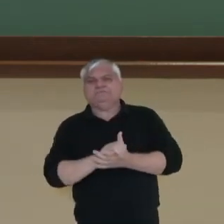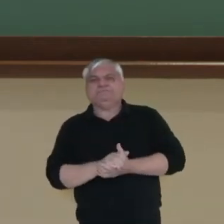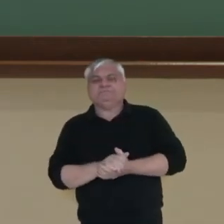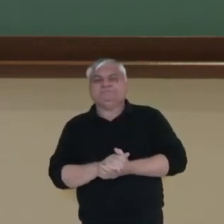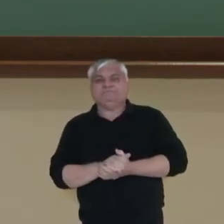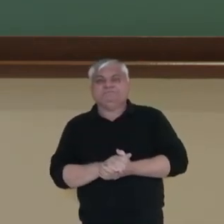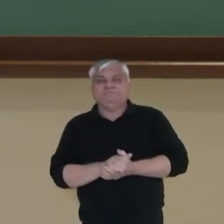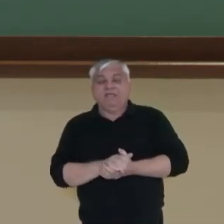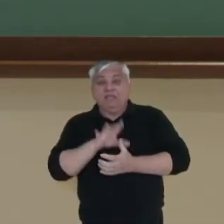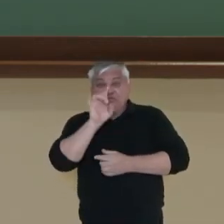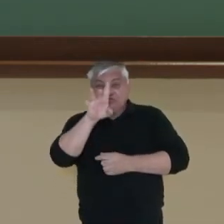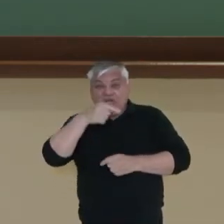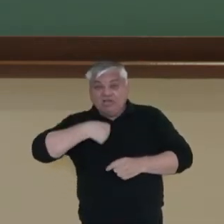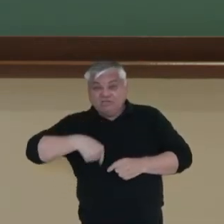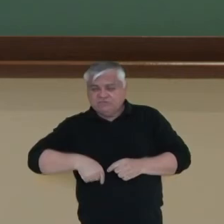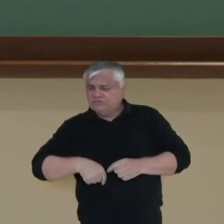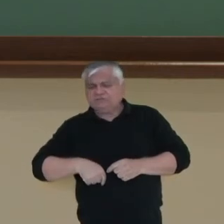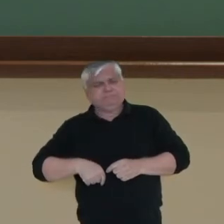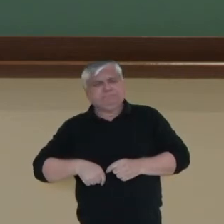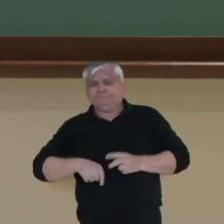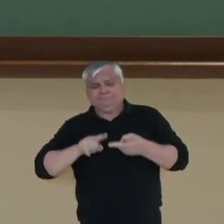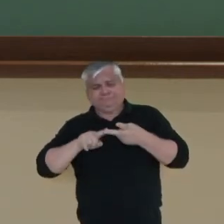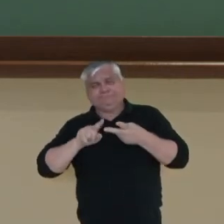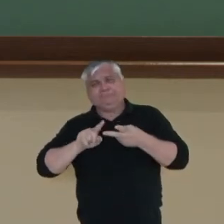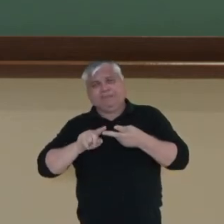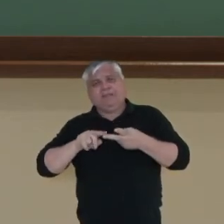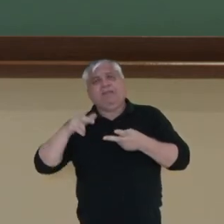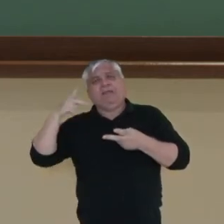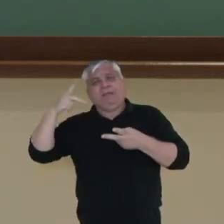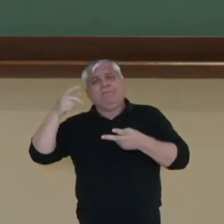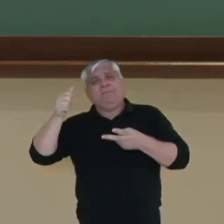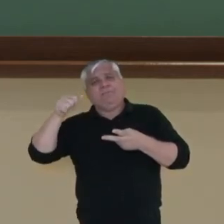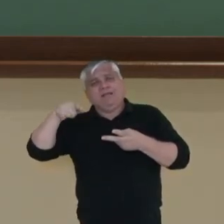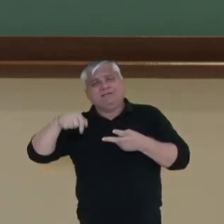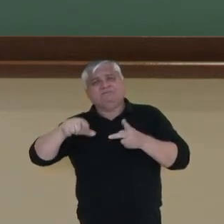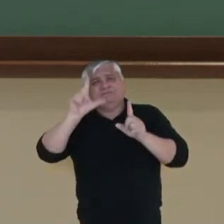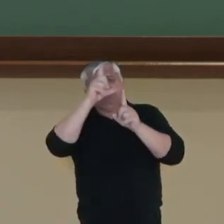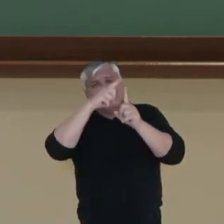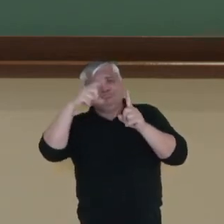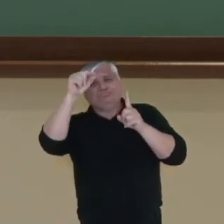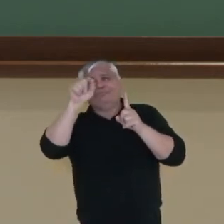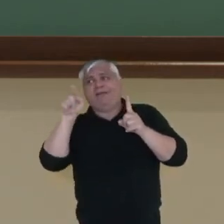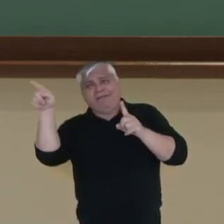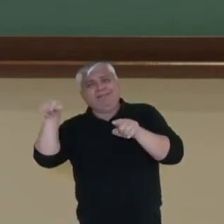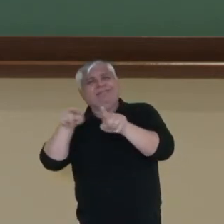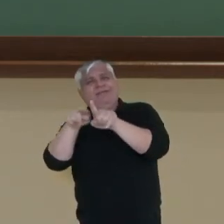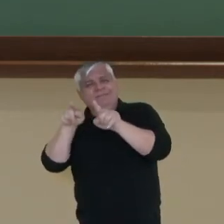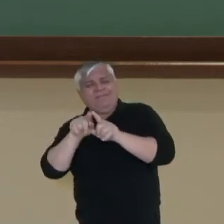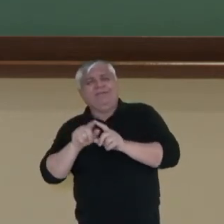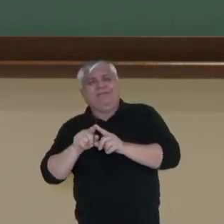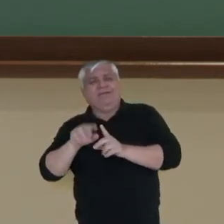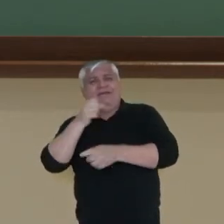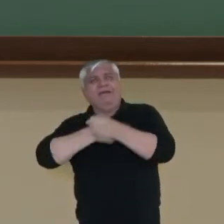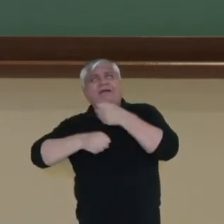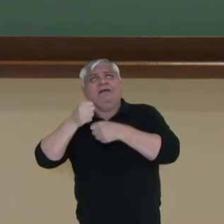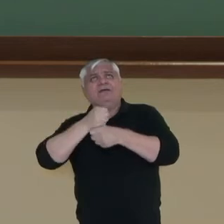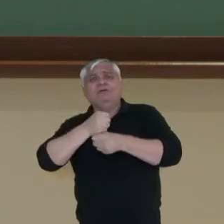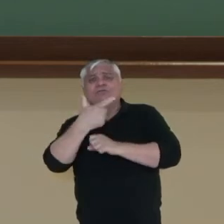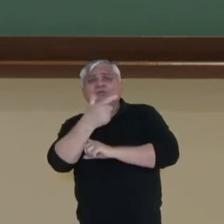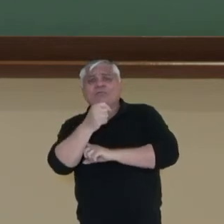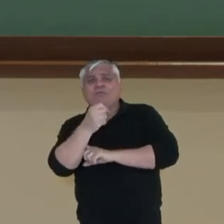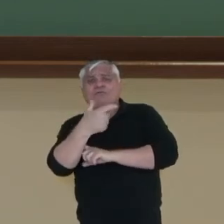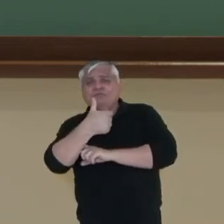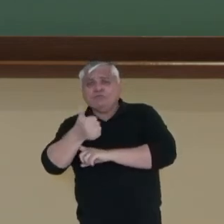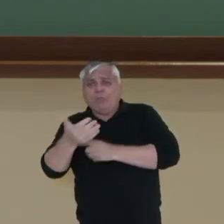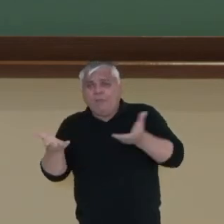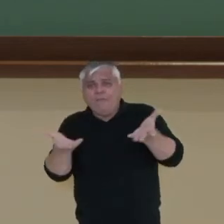Não só com a China, mas também com o Paquistão. Outras notícias recentes, né, de 2021, falam de